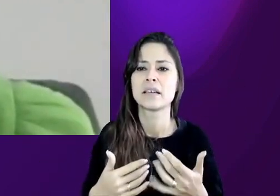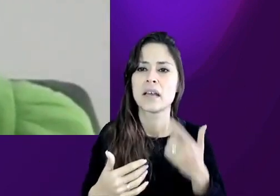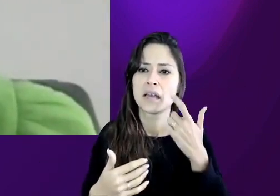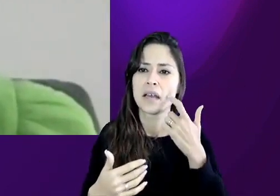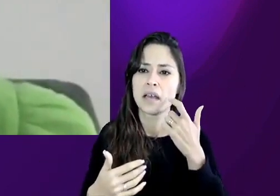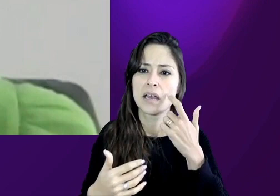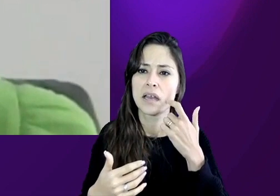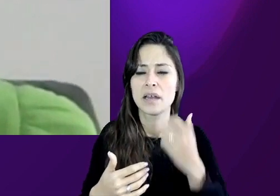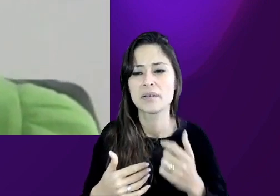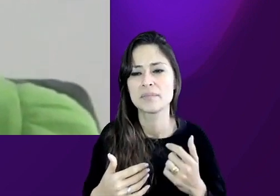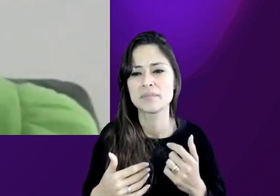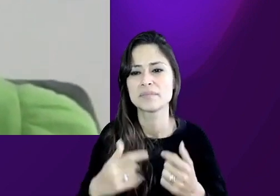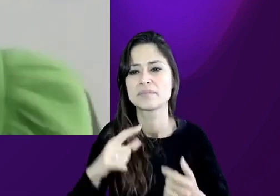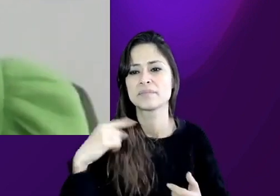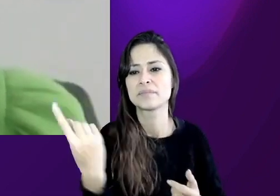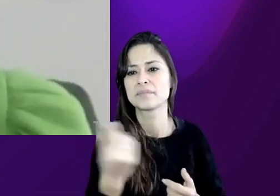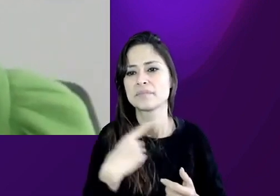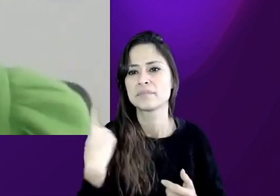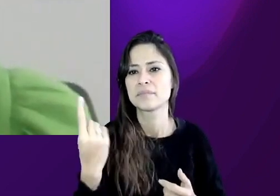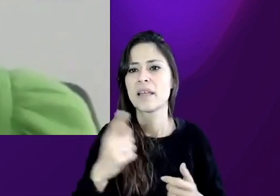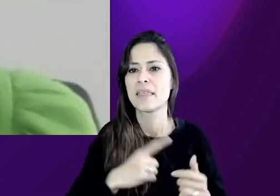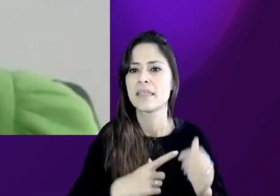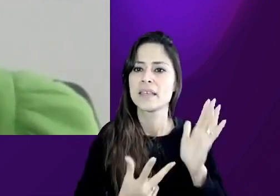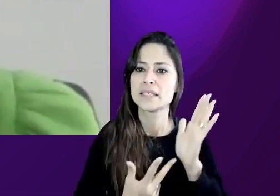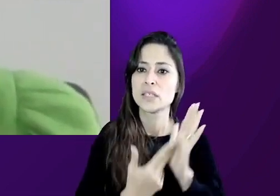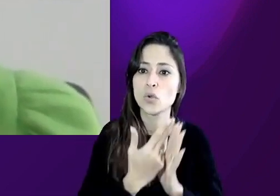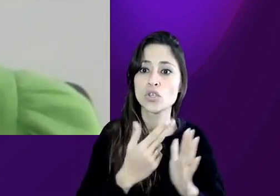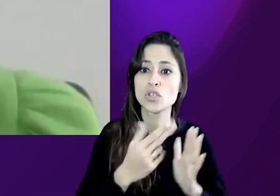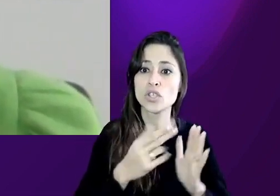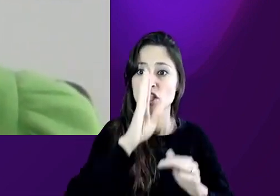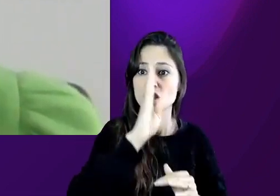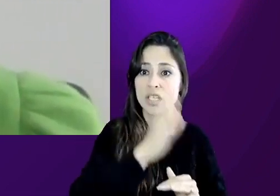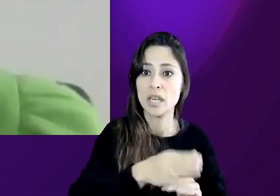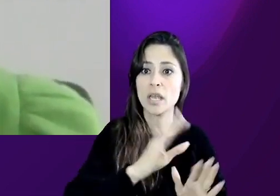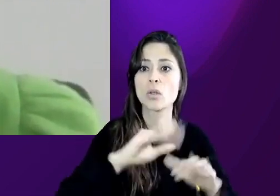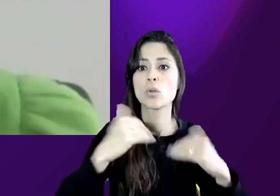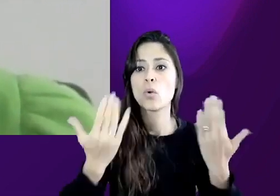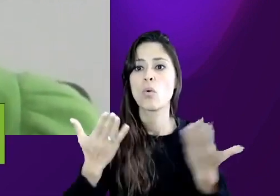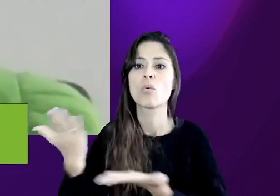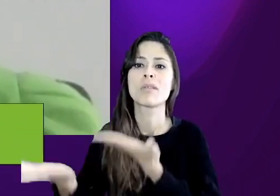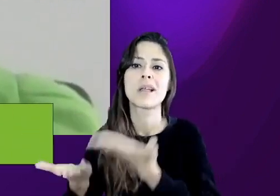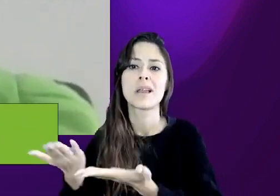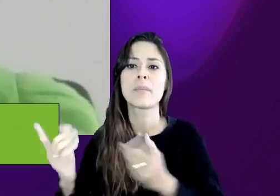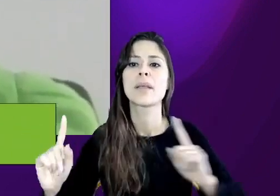né? A gente faz cirurgia front ou a gente deve fazer tratamento neoadjuvante?